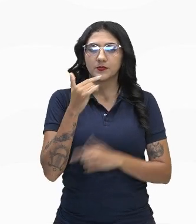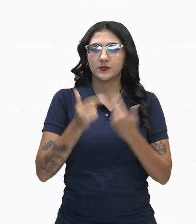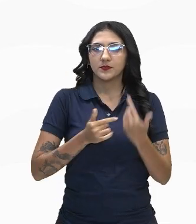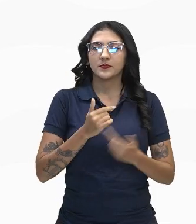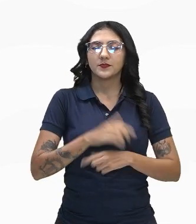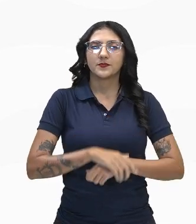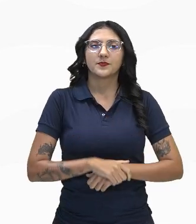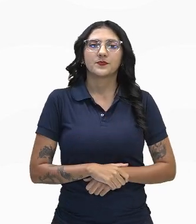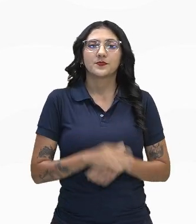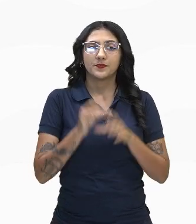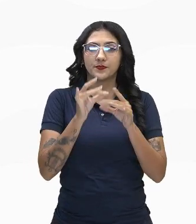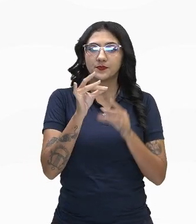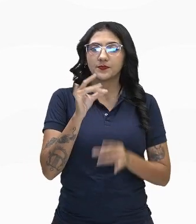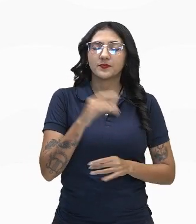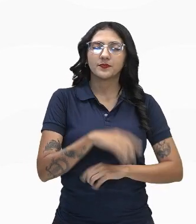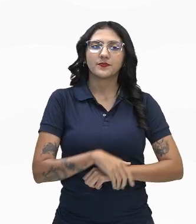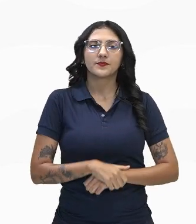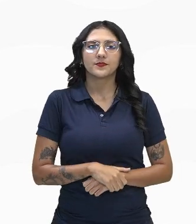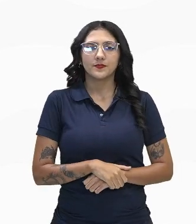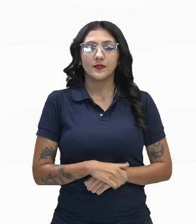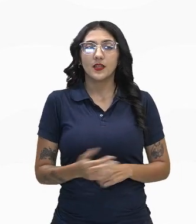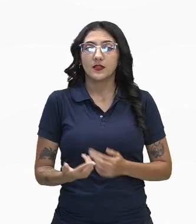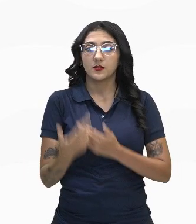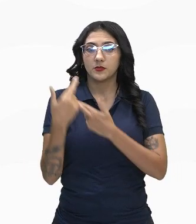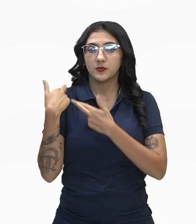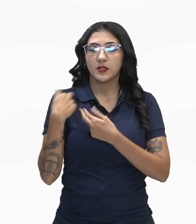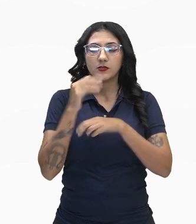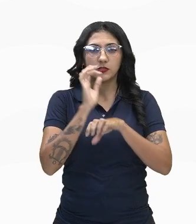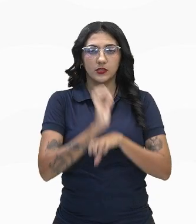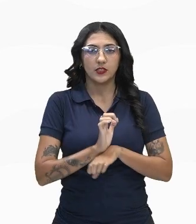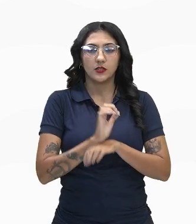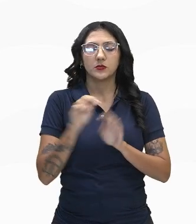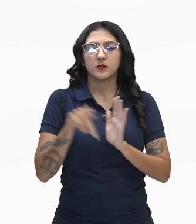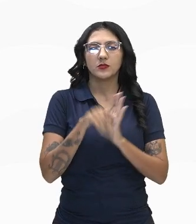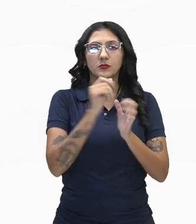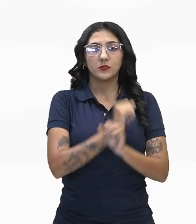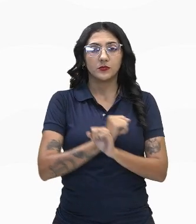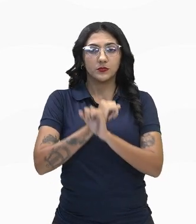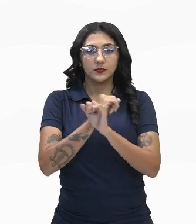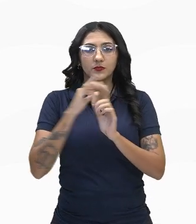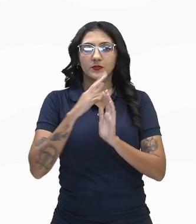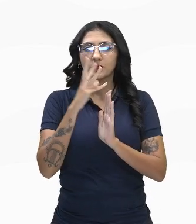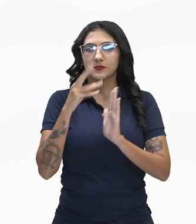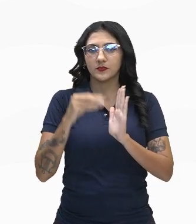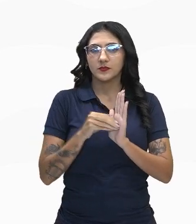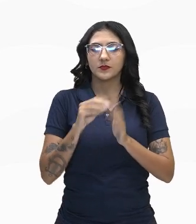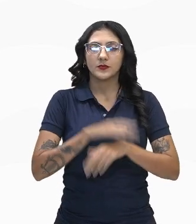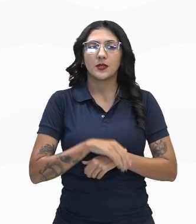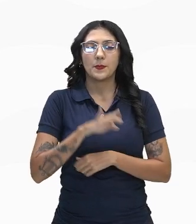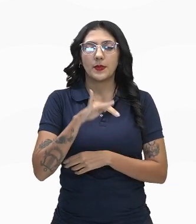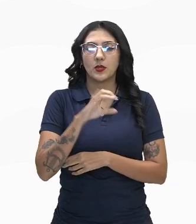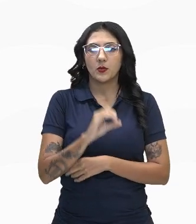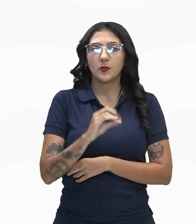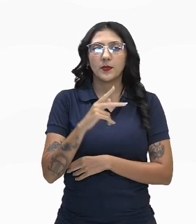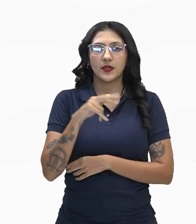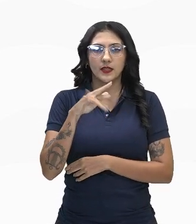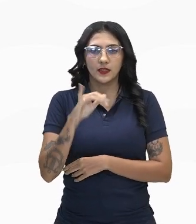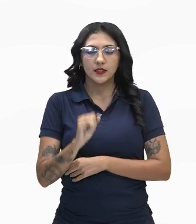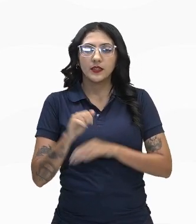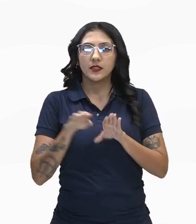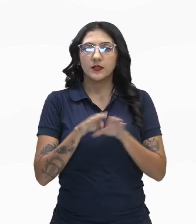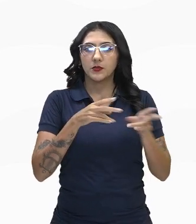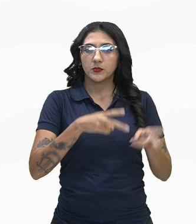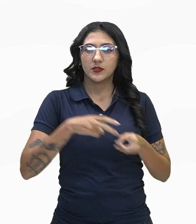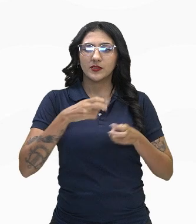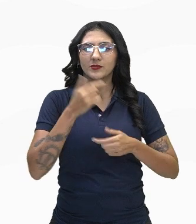trabalho. Detalhamento, o papel do Estado na defesa da Amazônia, a biopirataria e a exploração